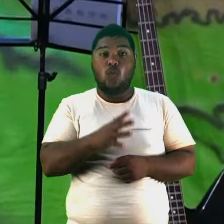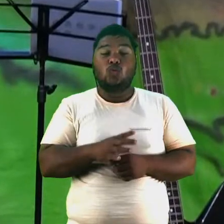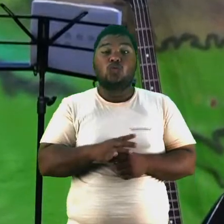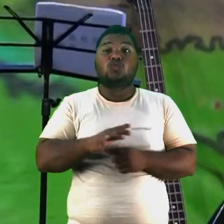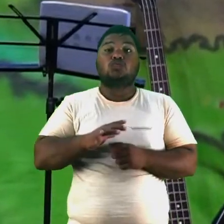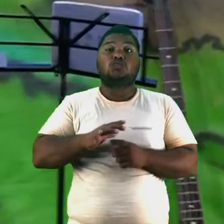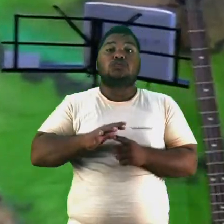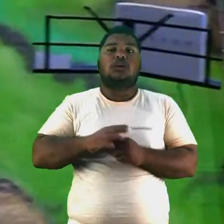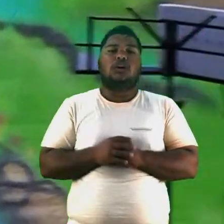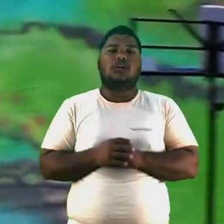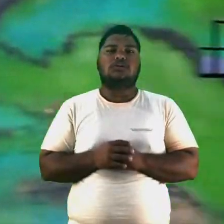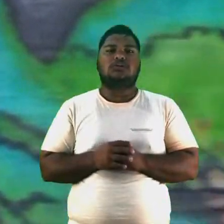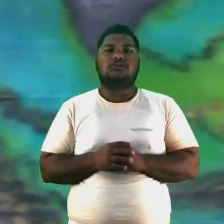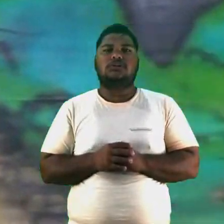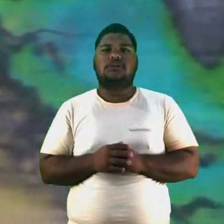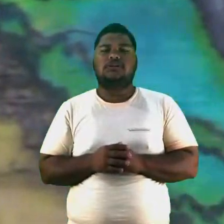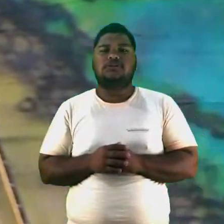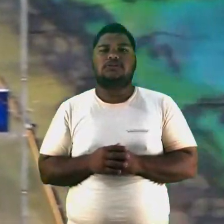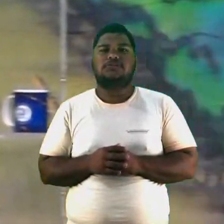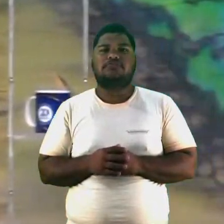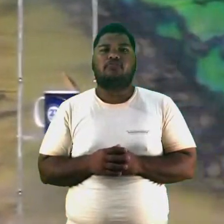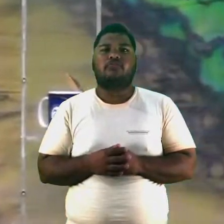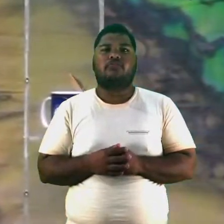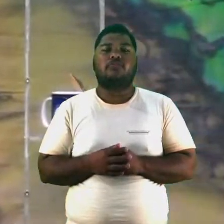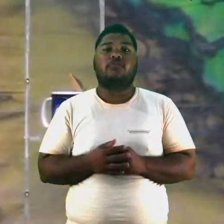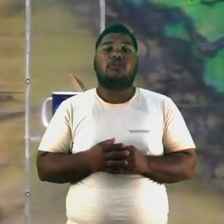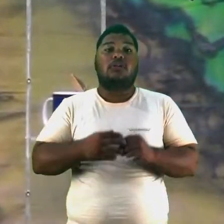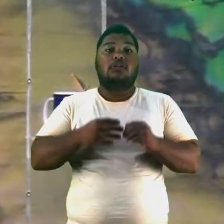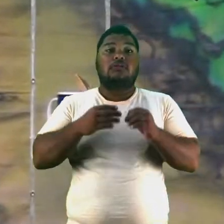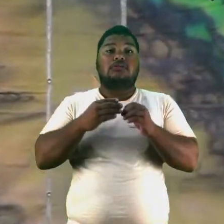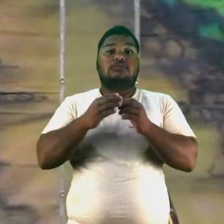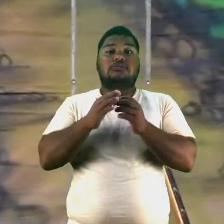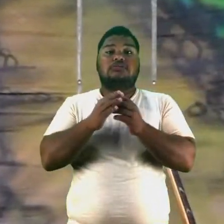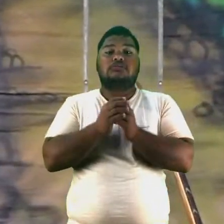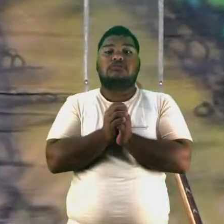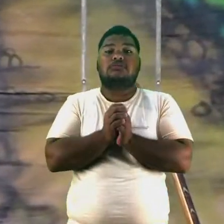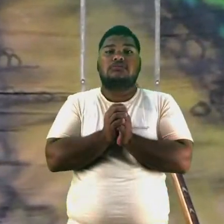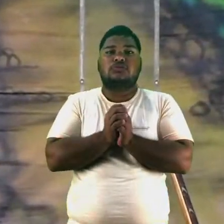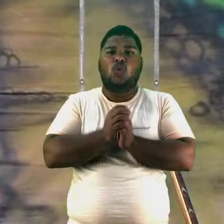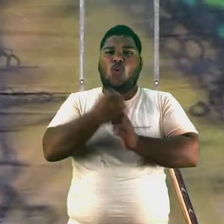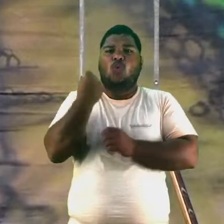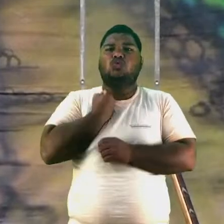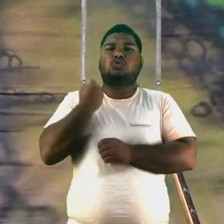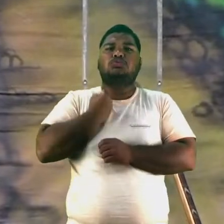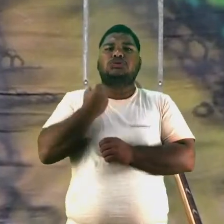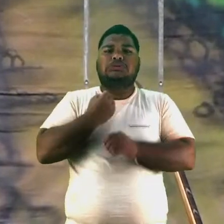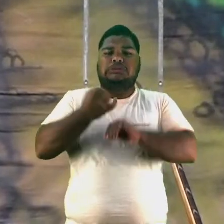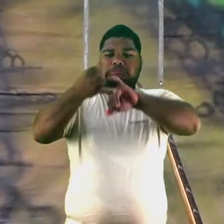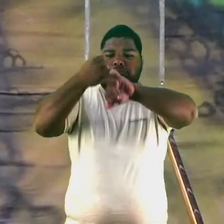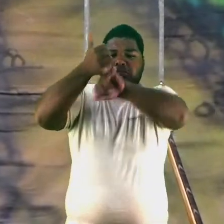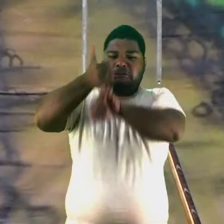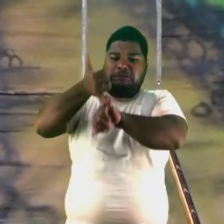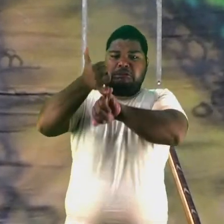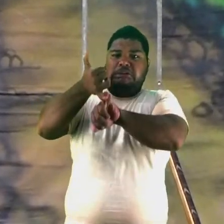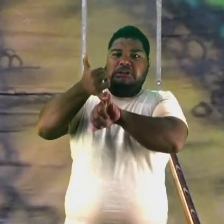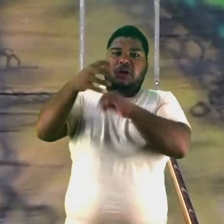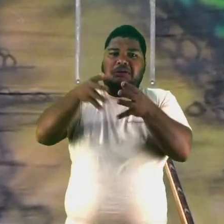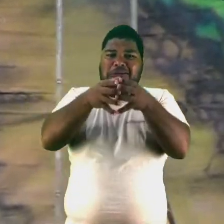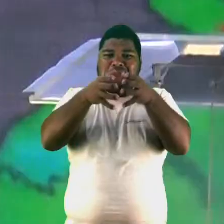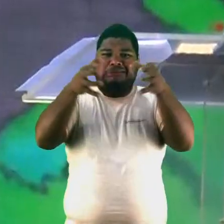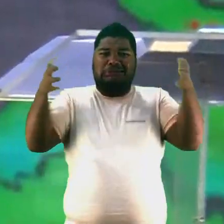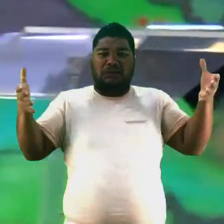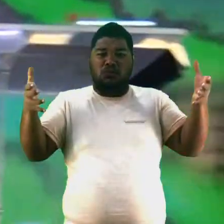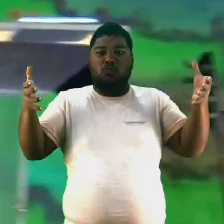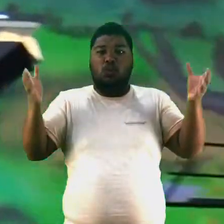o percentual de adultério se tornou absurdo. E olha que impressionante, nesse grupo de pessoas,